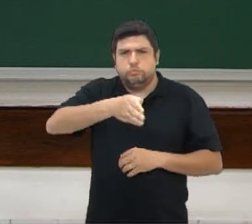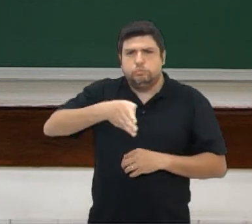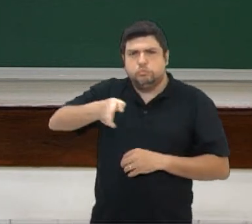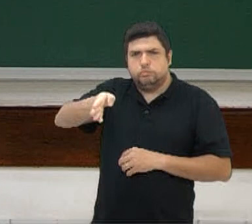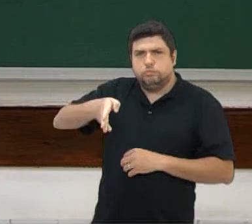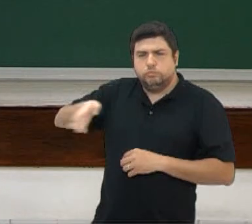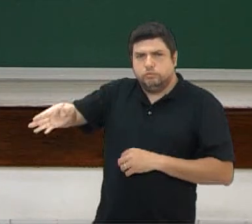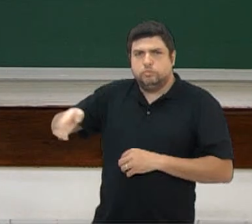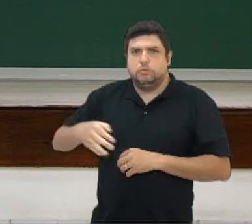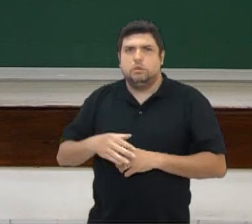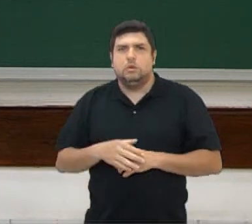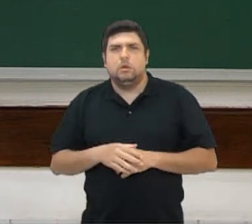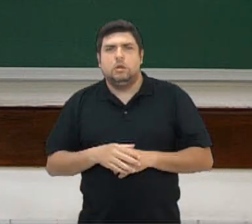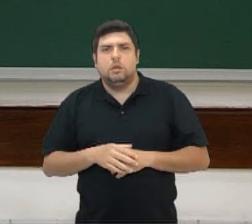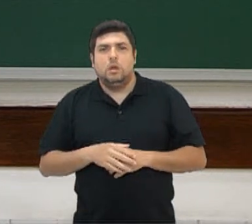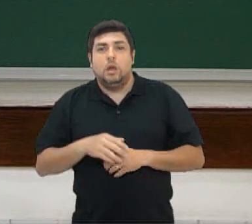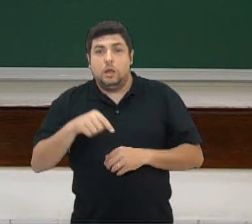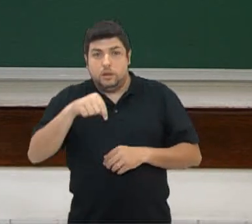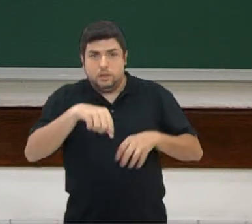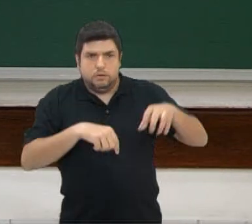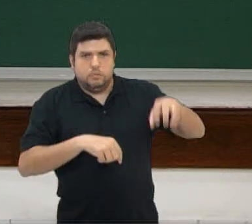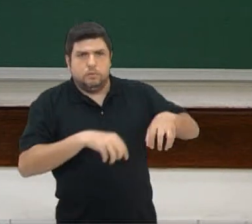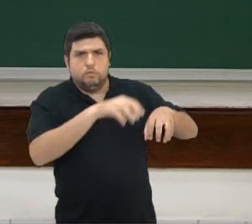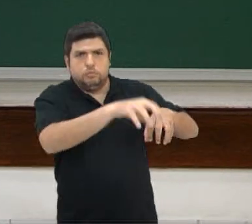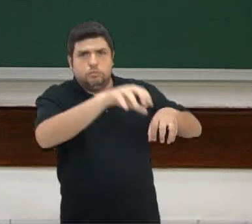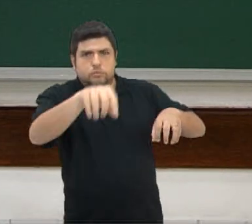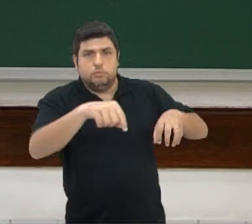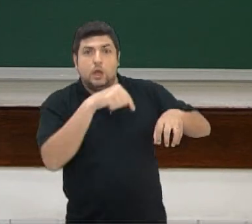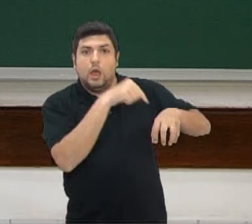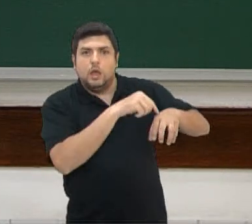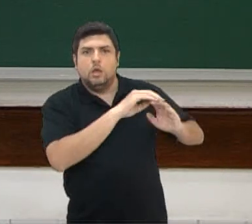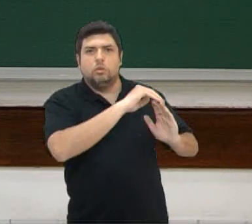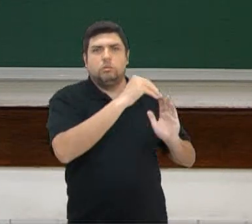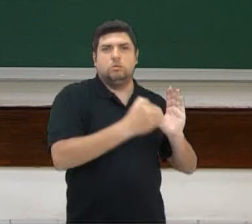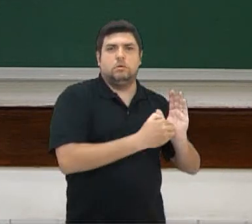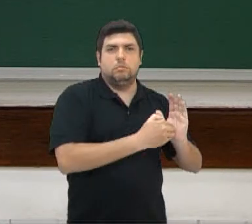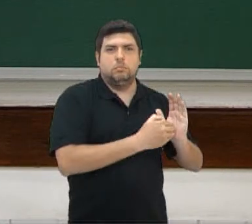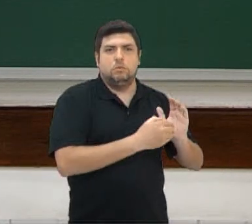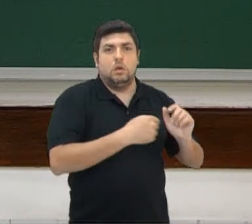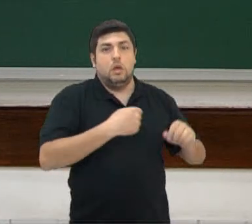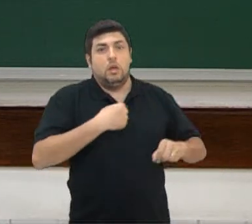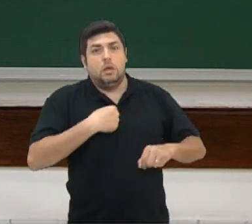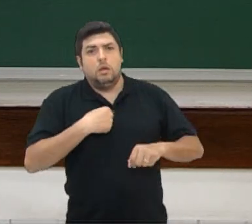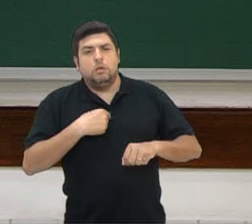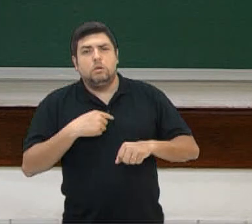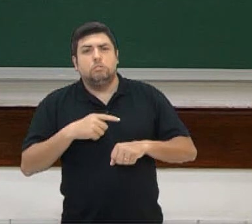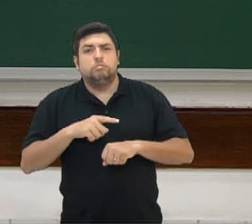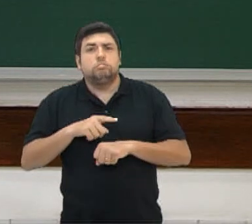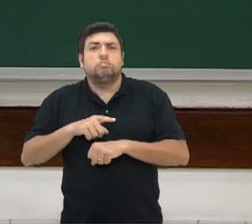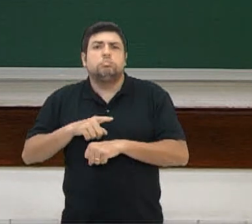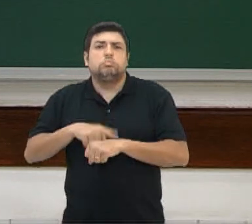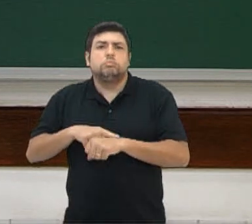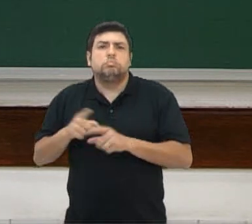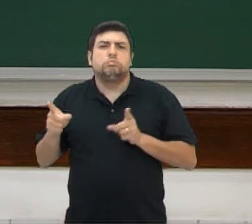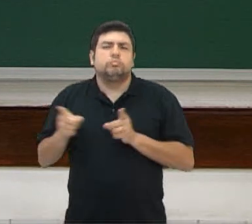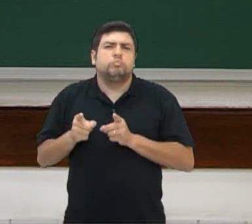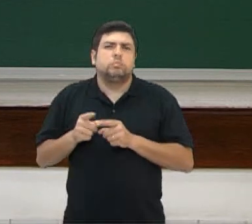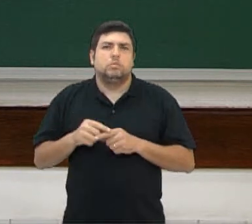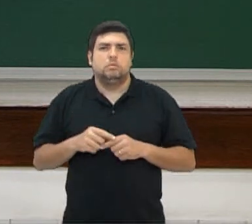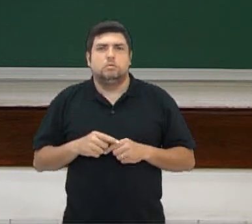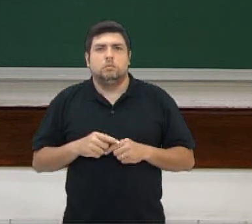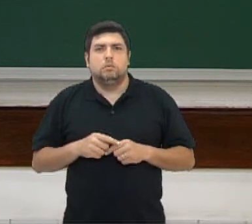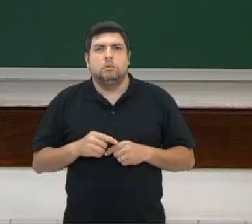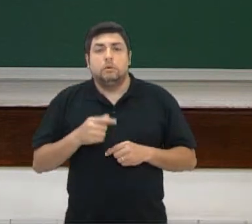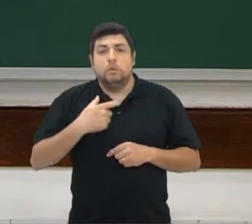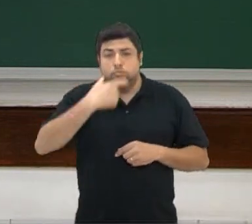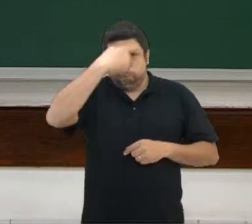elas. A instituição ela é total, você é temporal. Eu sou um professor hoje, daqui a